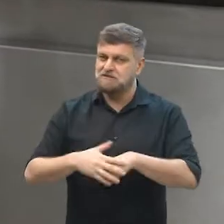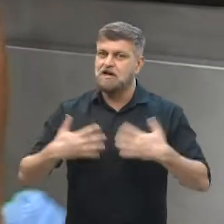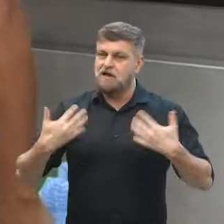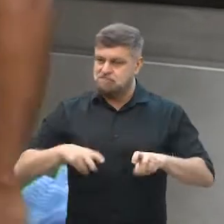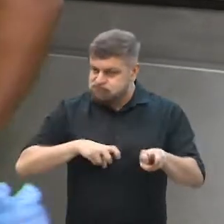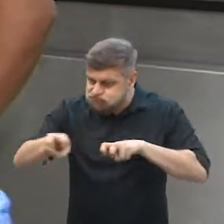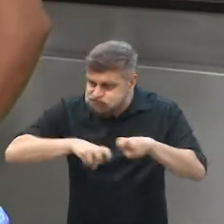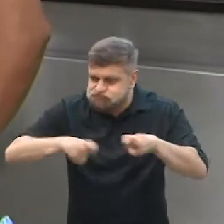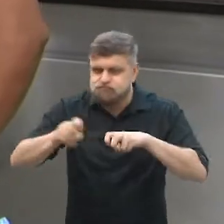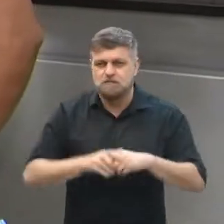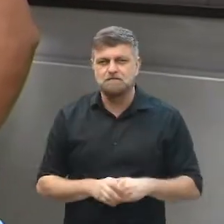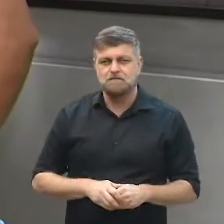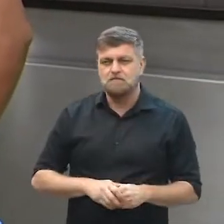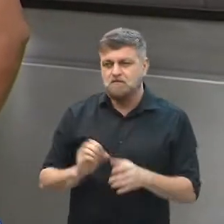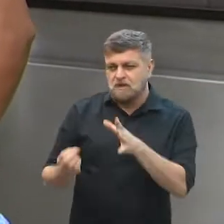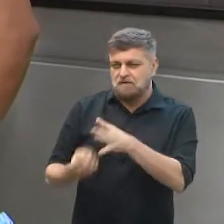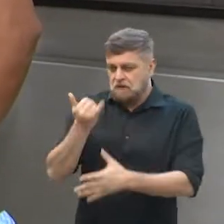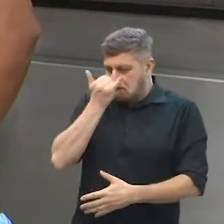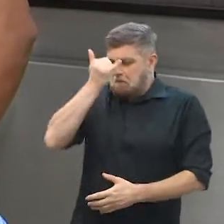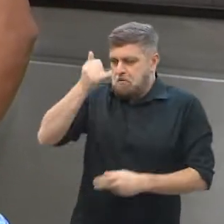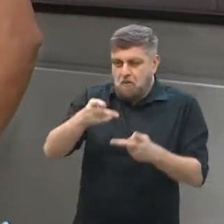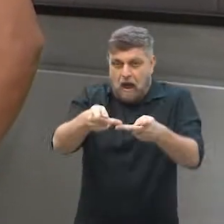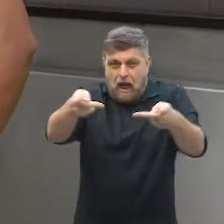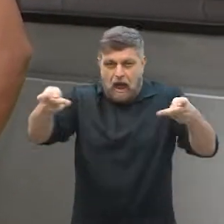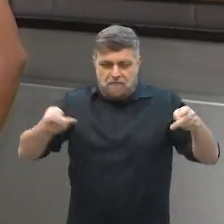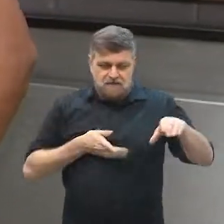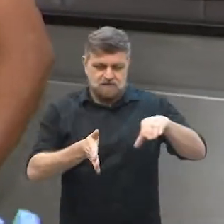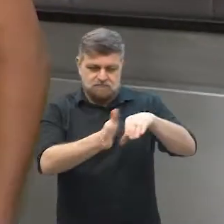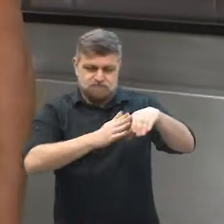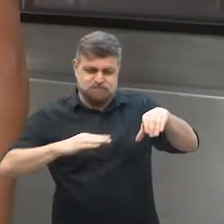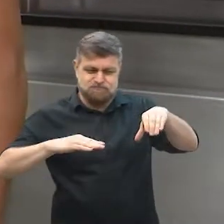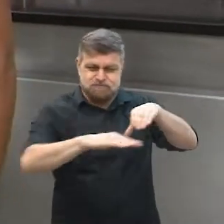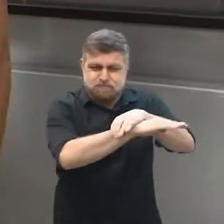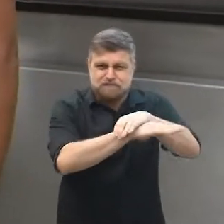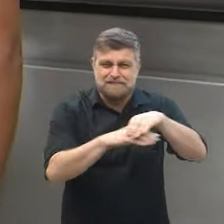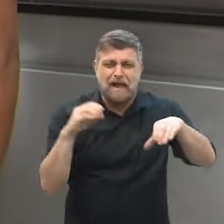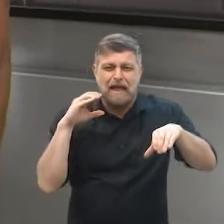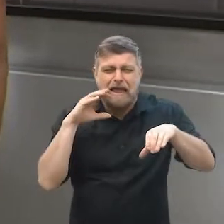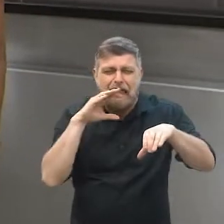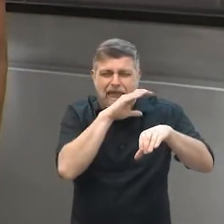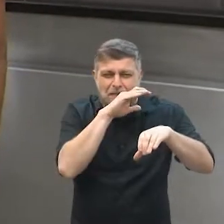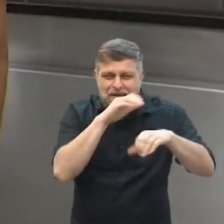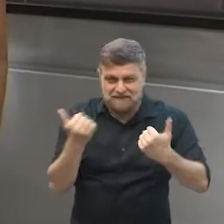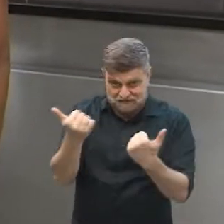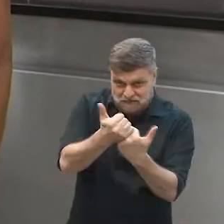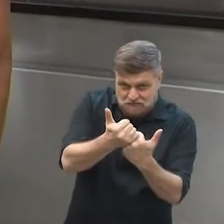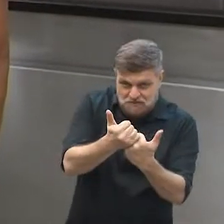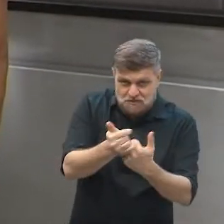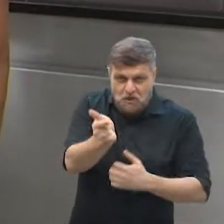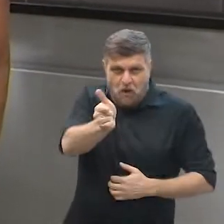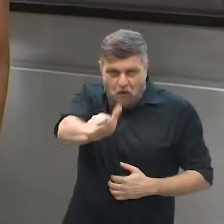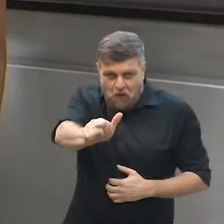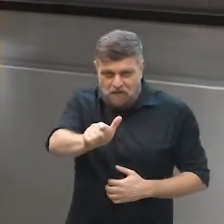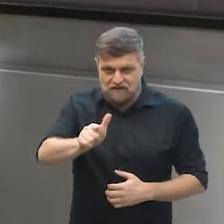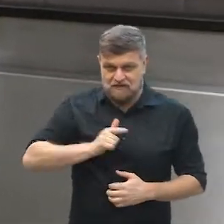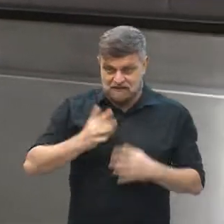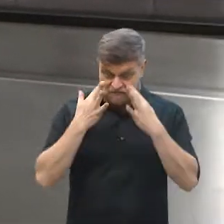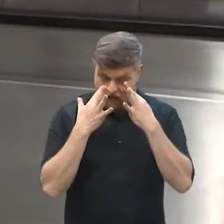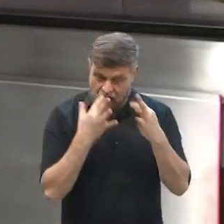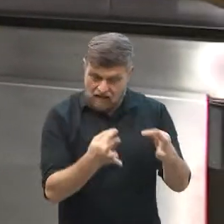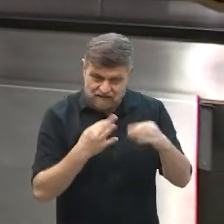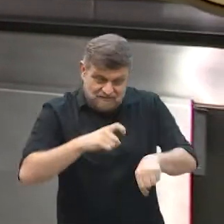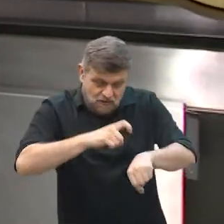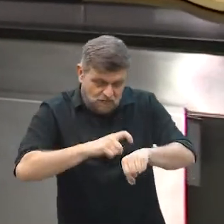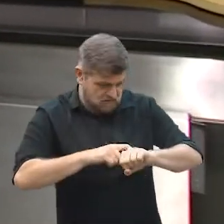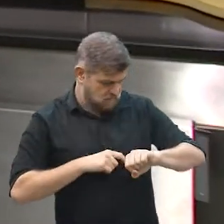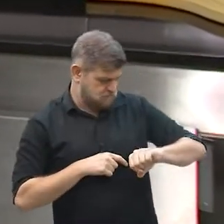já aconteceu de você fazer uma pizza e de repente a pizza sair meio queimada e tal, tem que fazer outra... Tem que ter atenção no tempo,